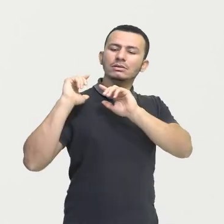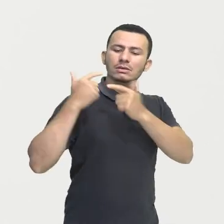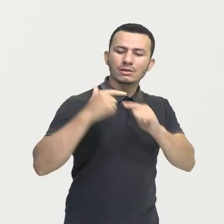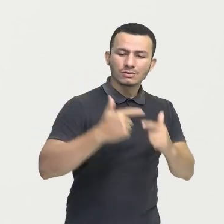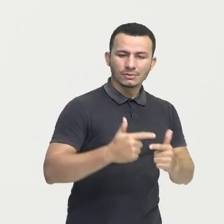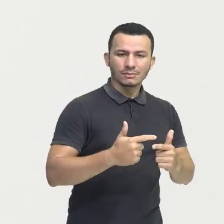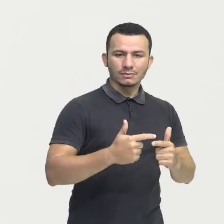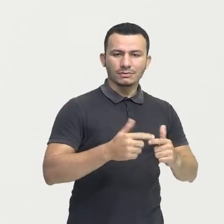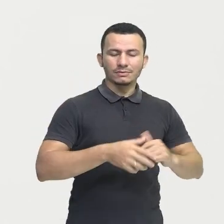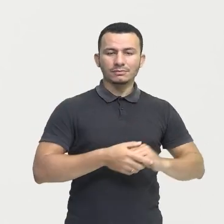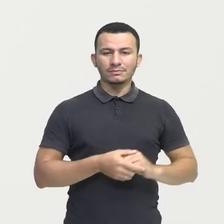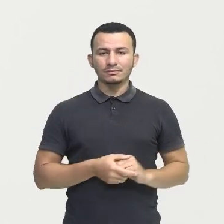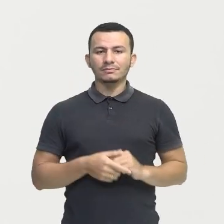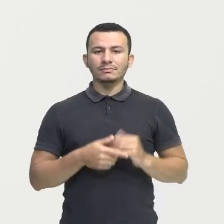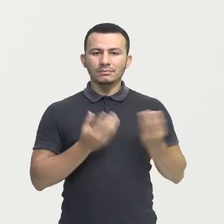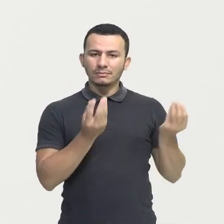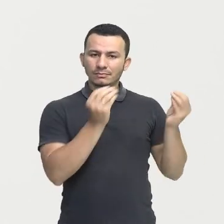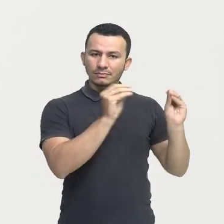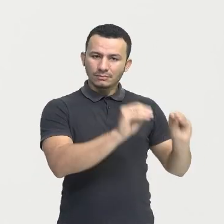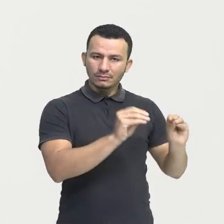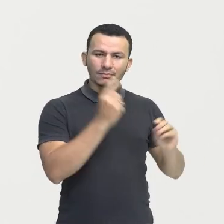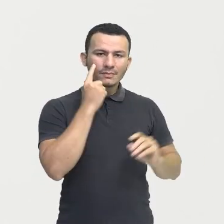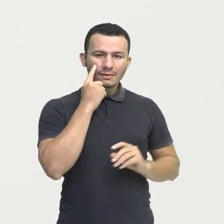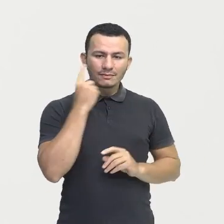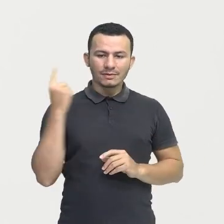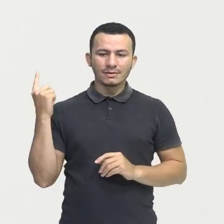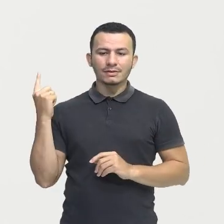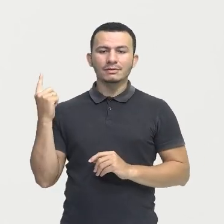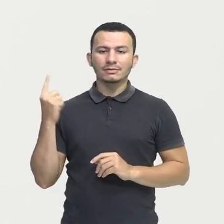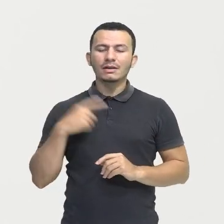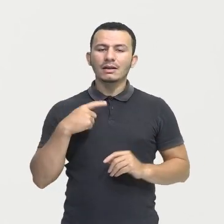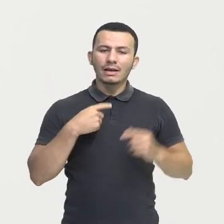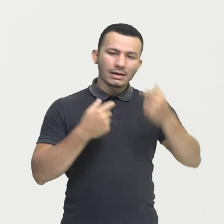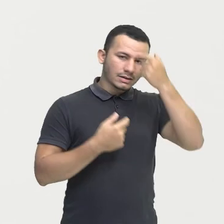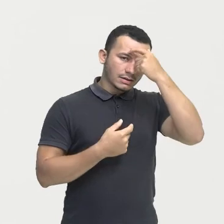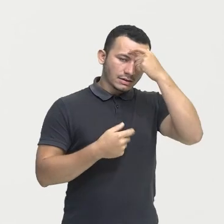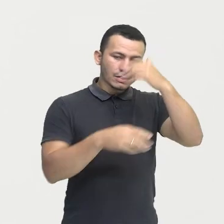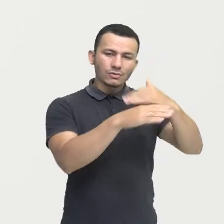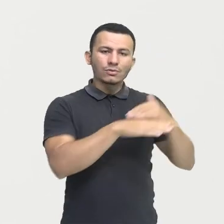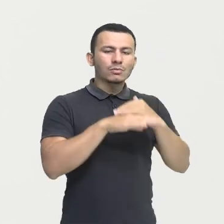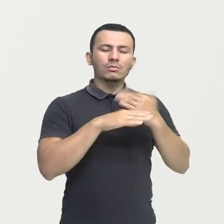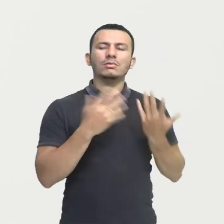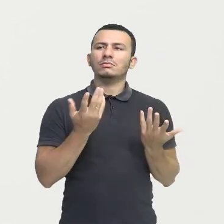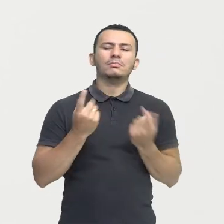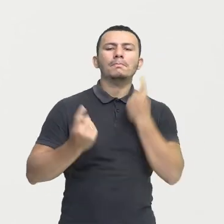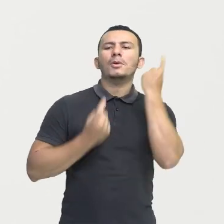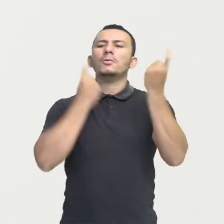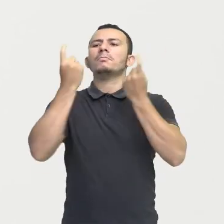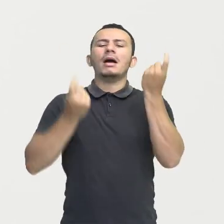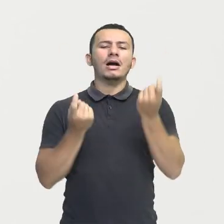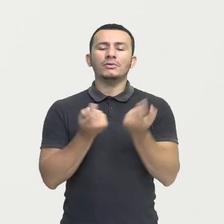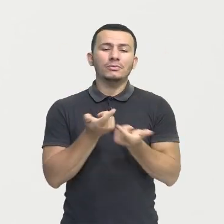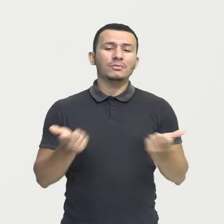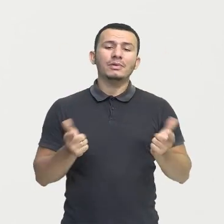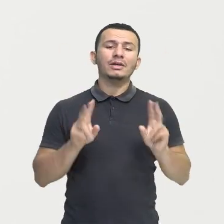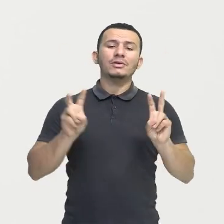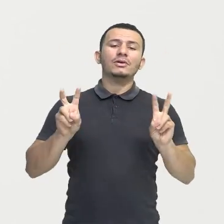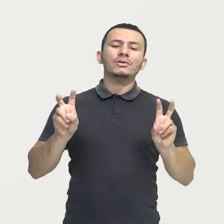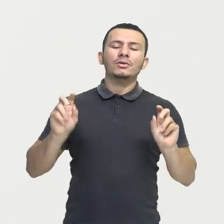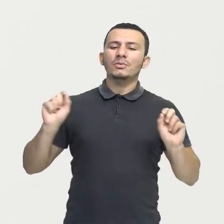tradições. Então, vocês viram que o senso comum, ele não está preocupado ali com nada que está ligado